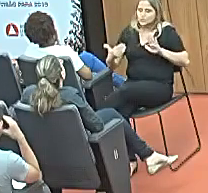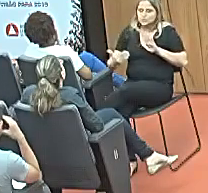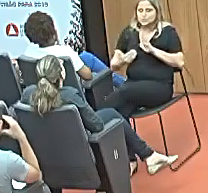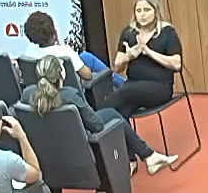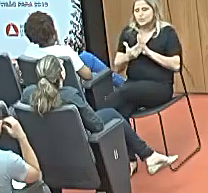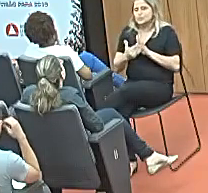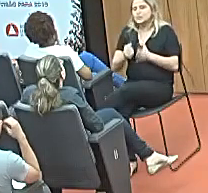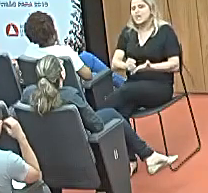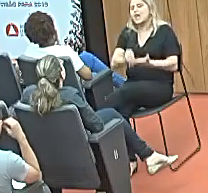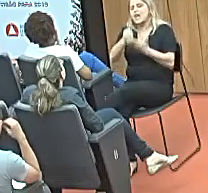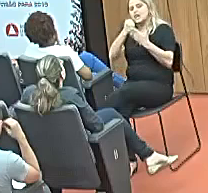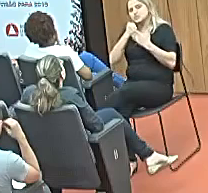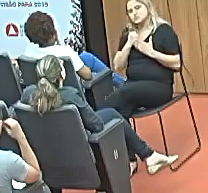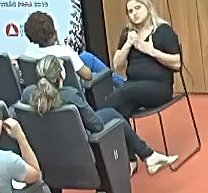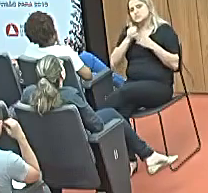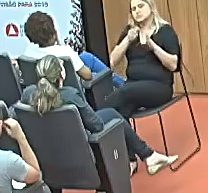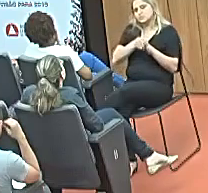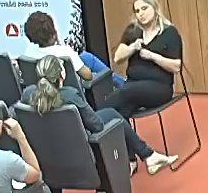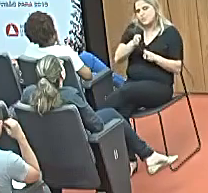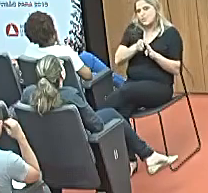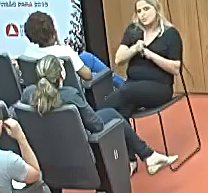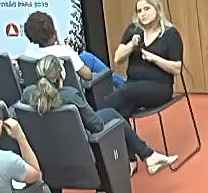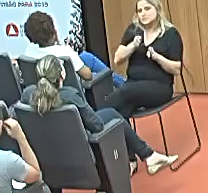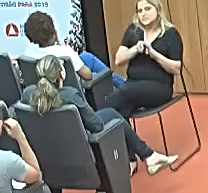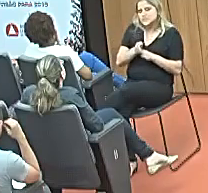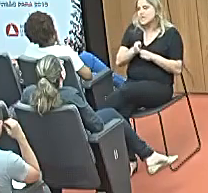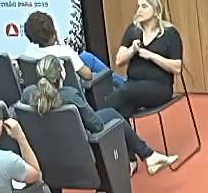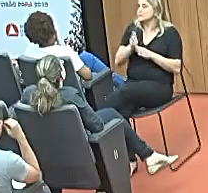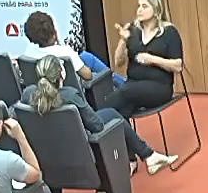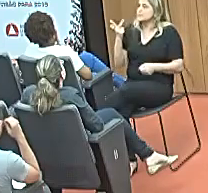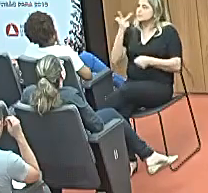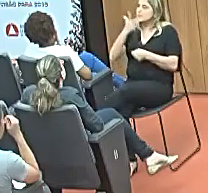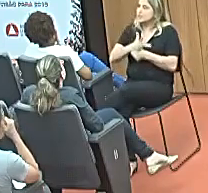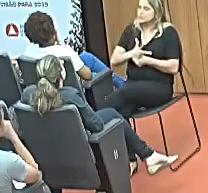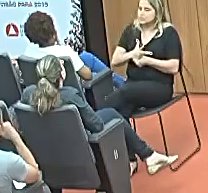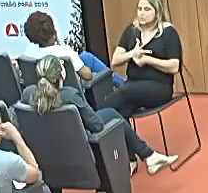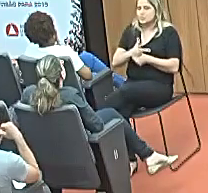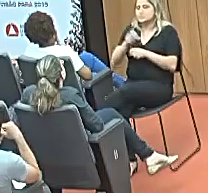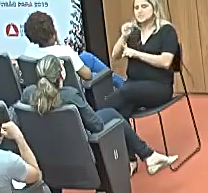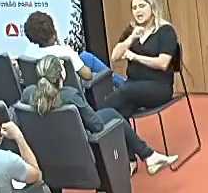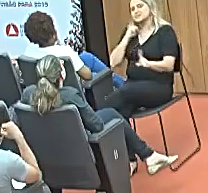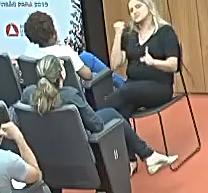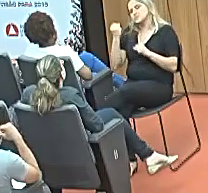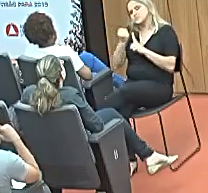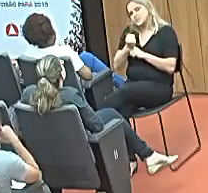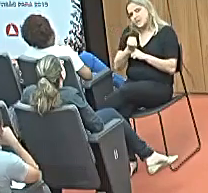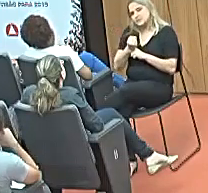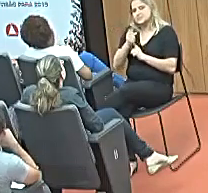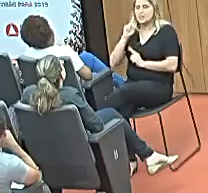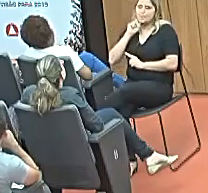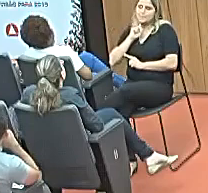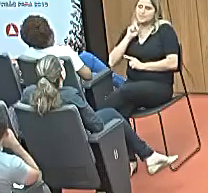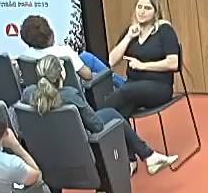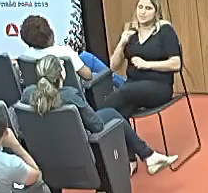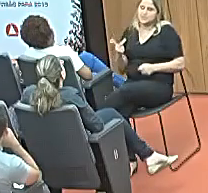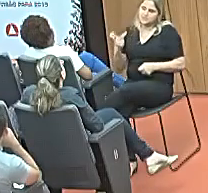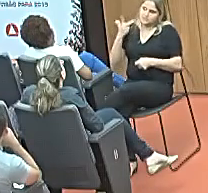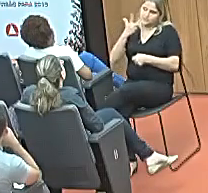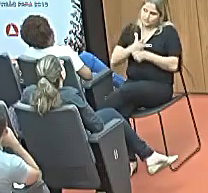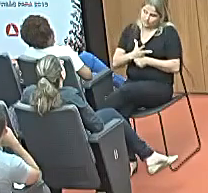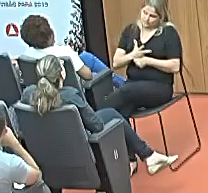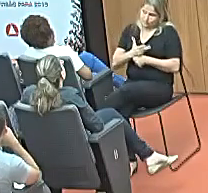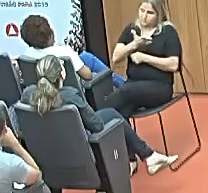tivemos o conselho da da pessoa idosa a associação mineira dos idosos por parte